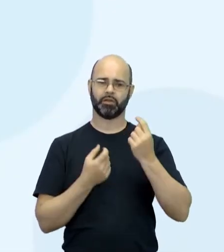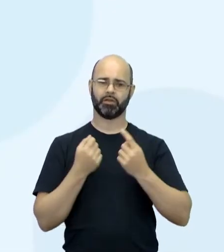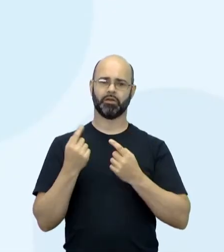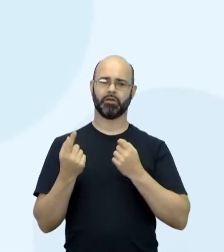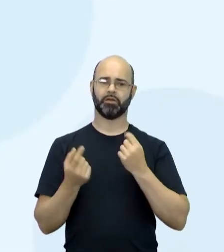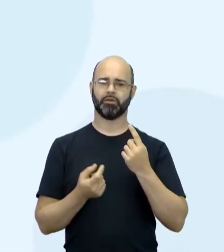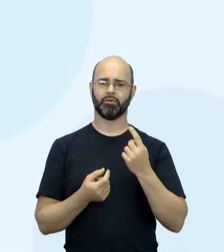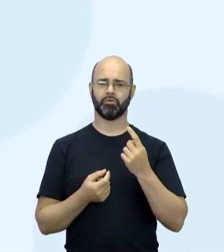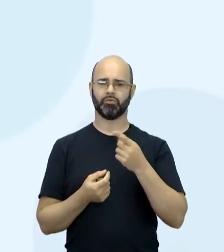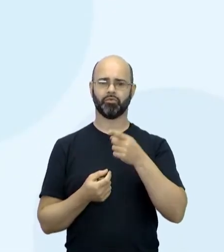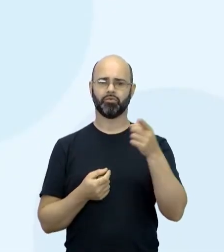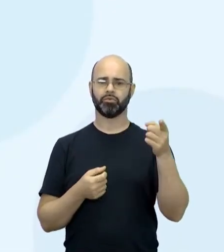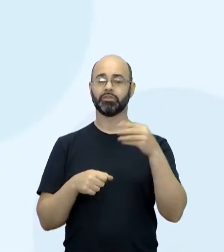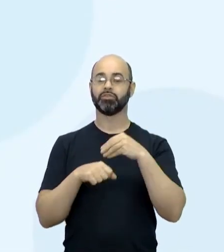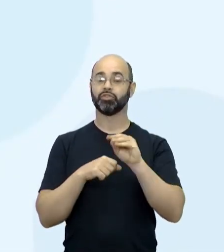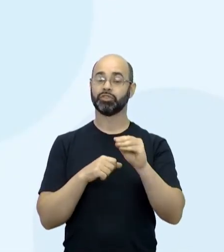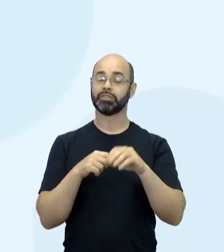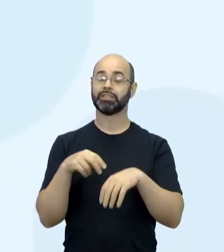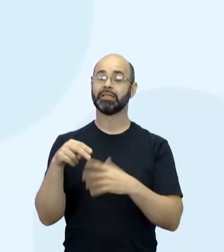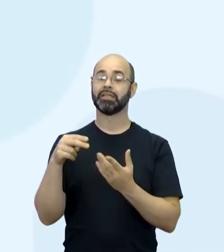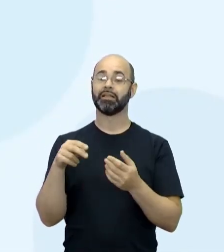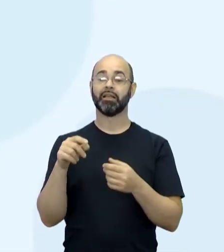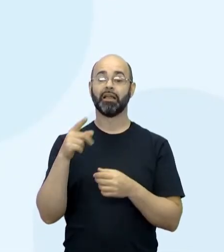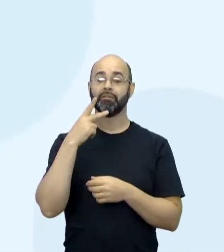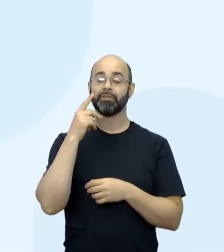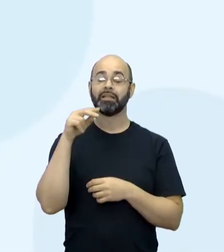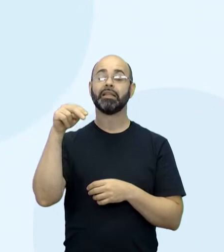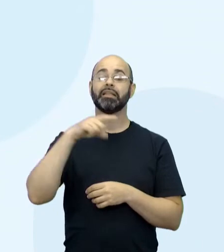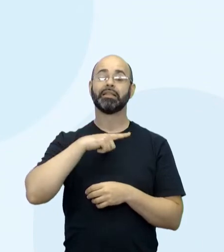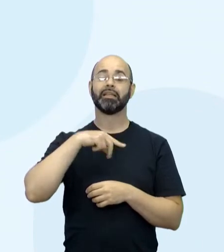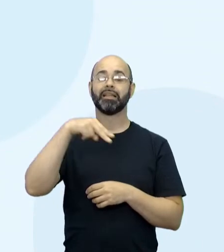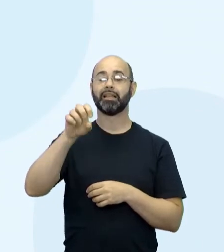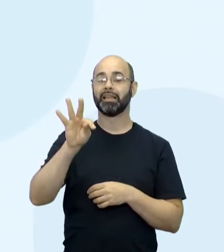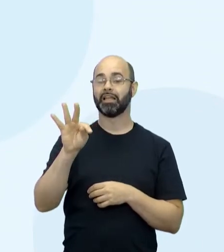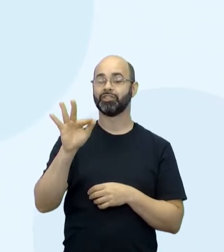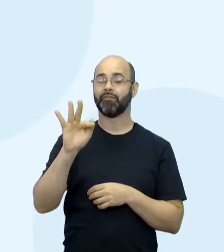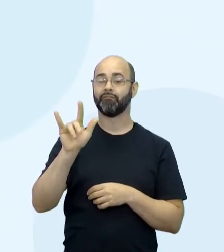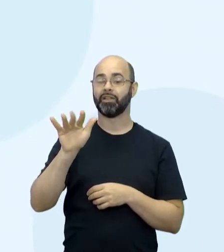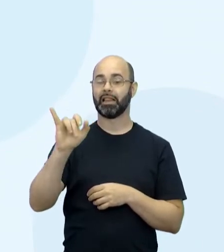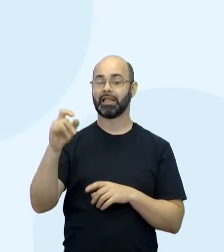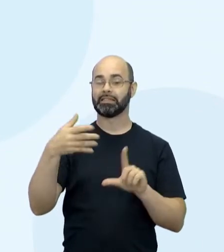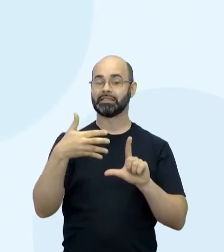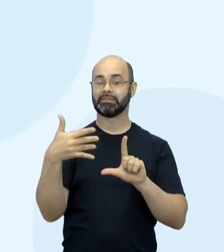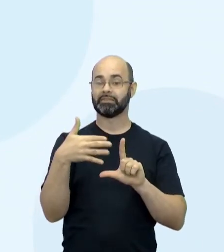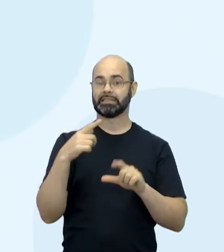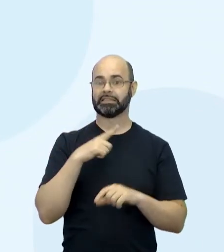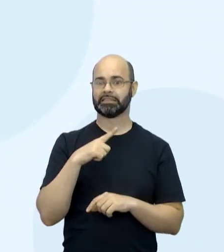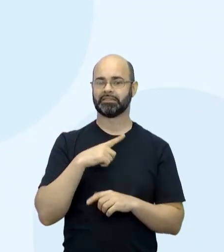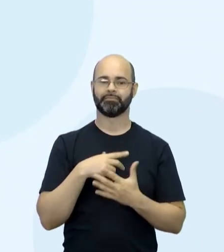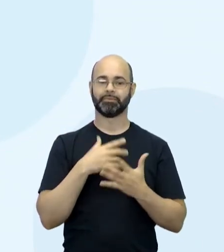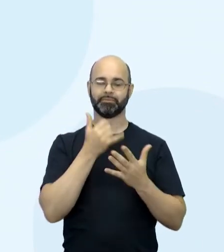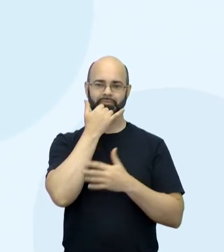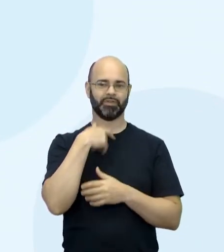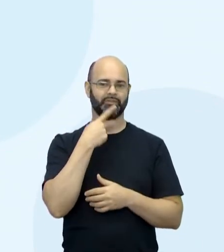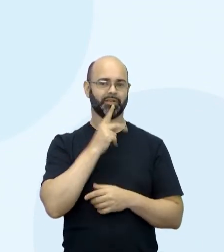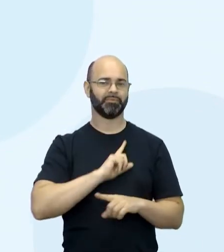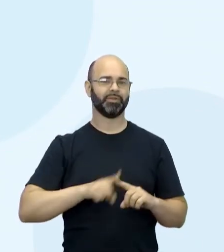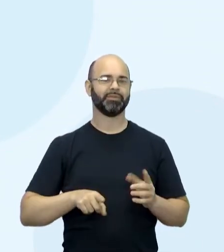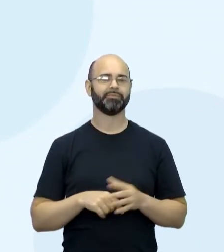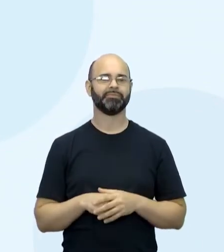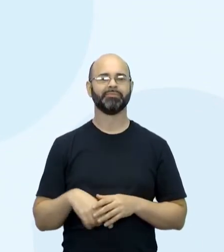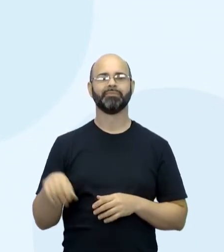você... Tem no Netflix. Não pode falar Netflix? Não, mas tem lá, tá lá. Olha só. Padman, homem absorvente.